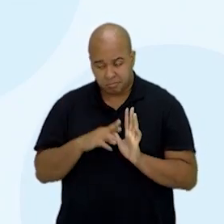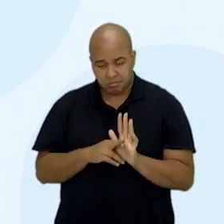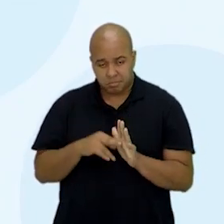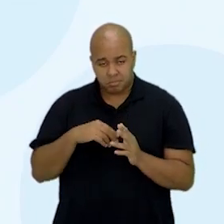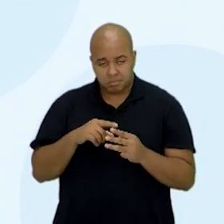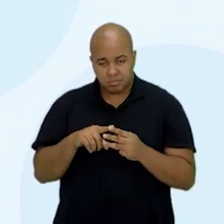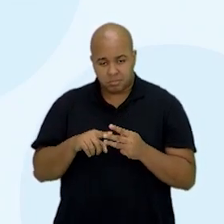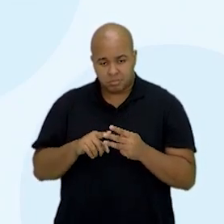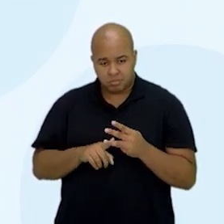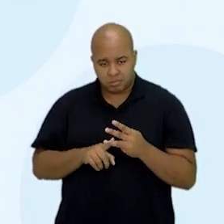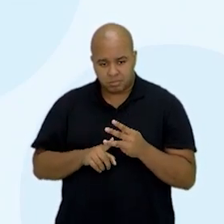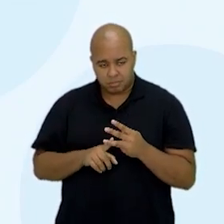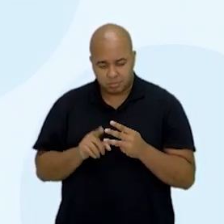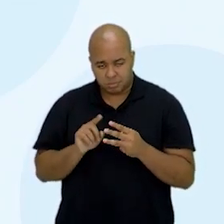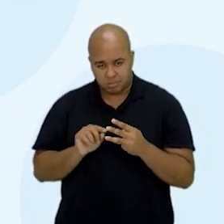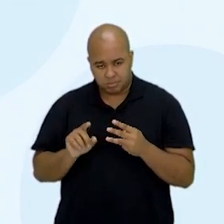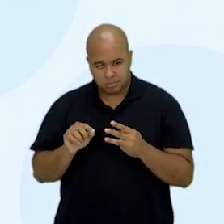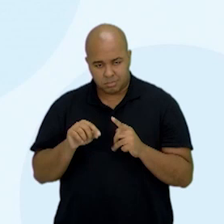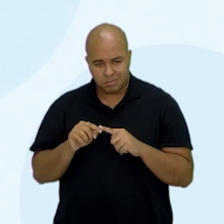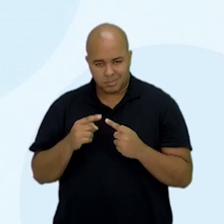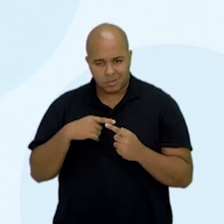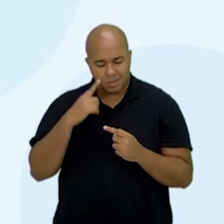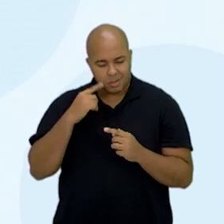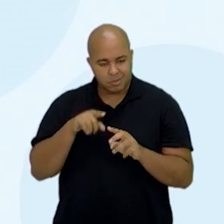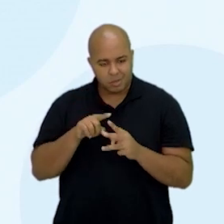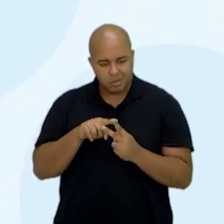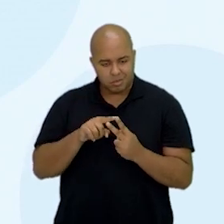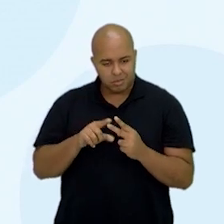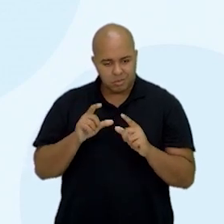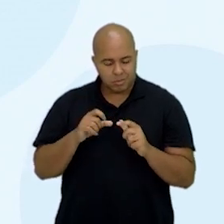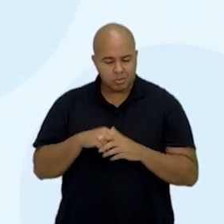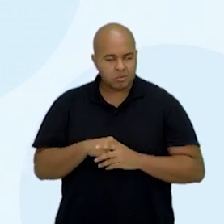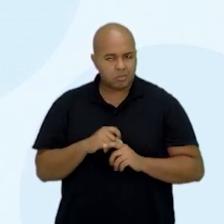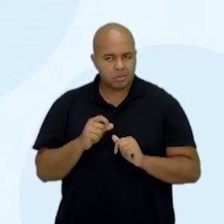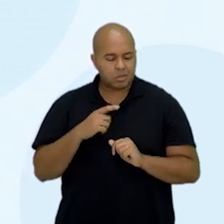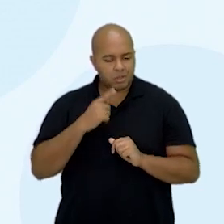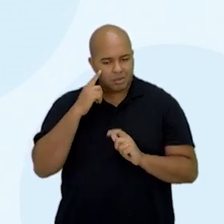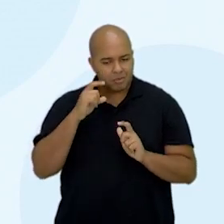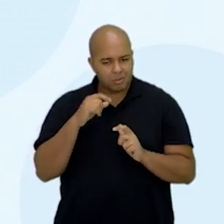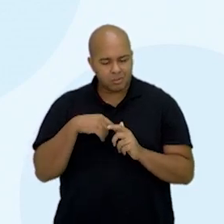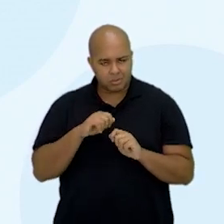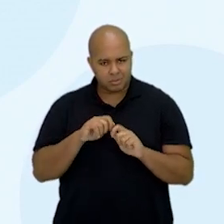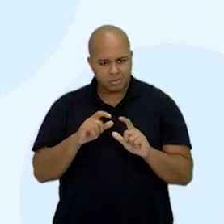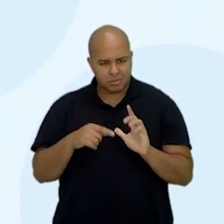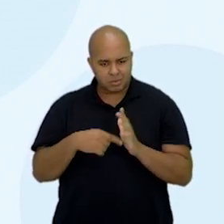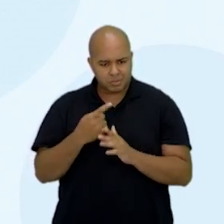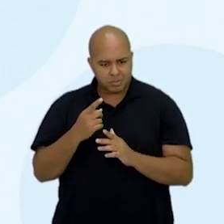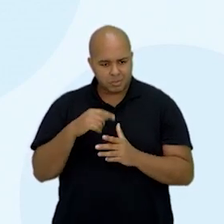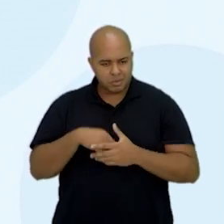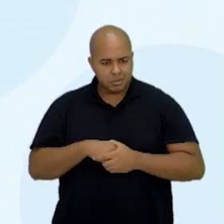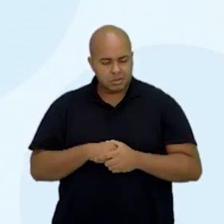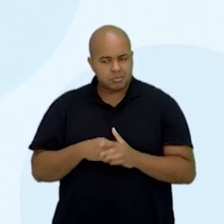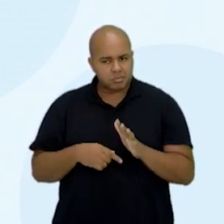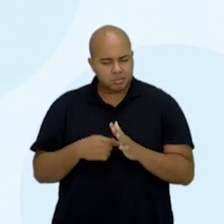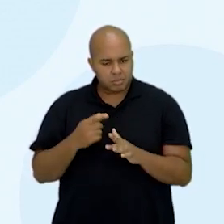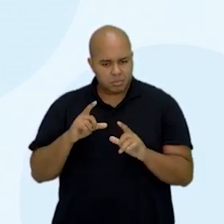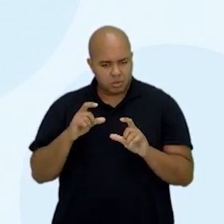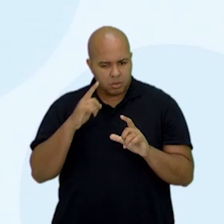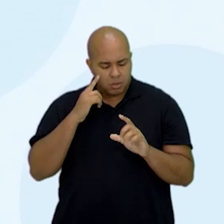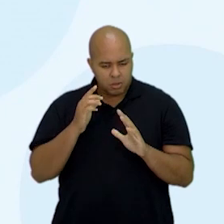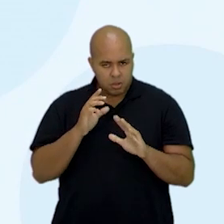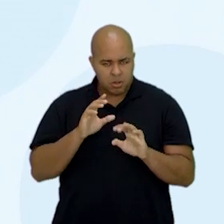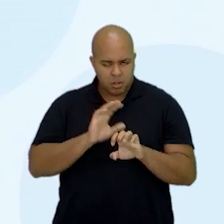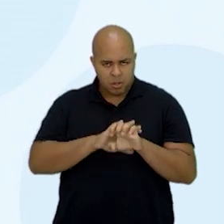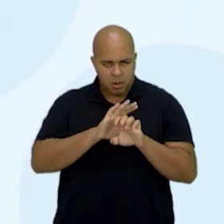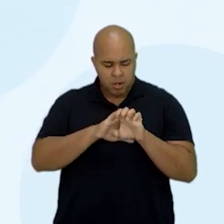três opções mas também temos as duas imagens O que que tem nessas imagens na primeira imagenszinha a primeira imagem que tá do lado